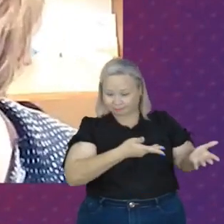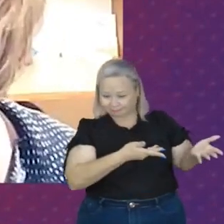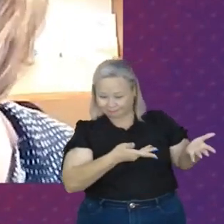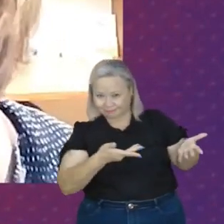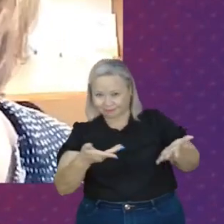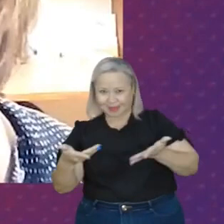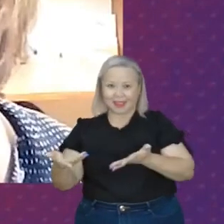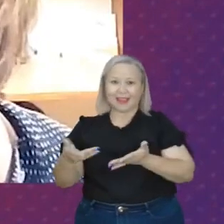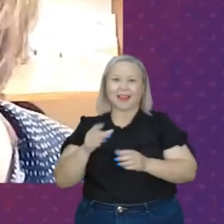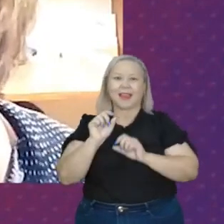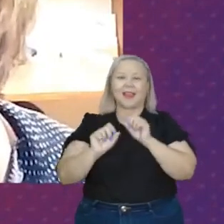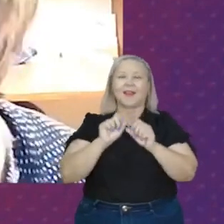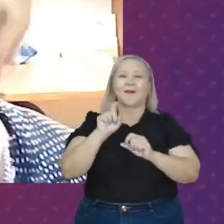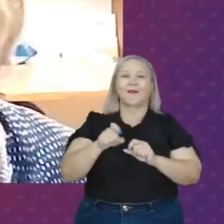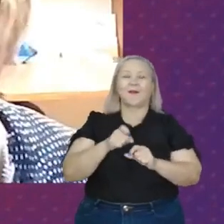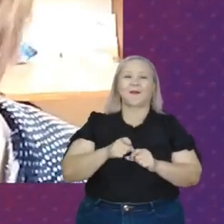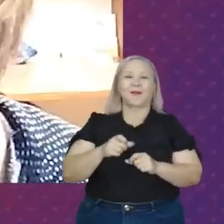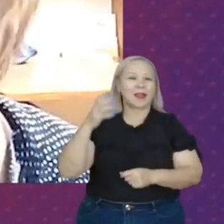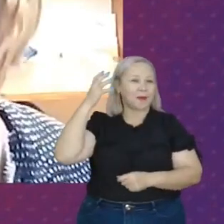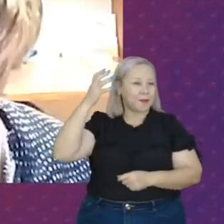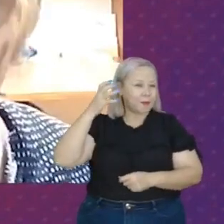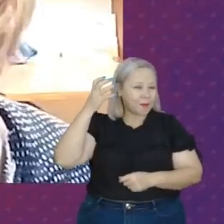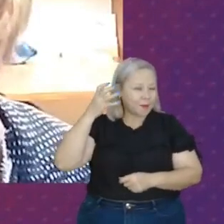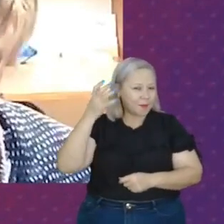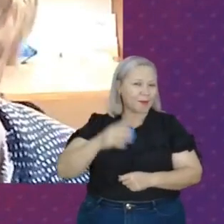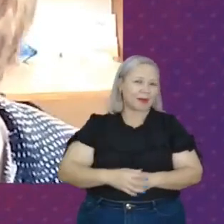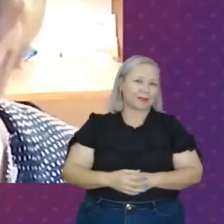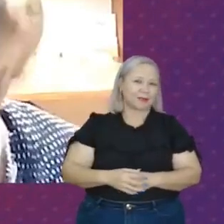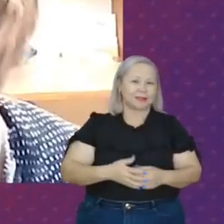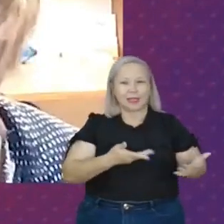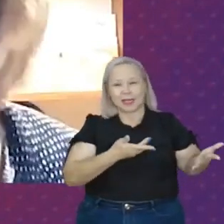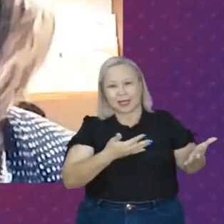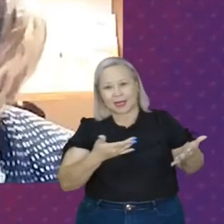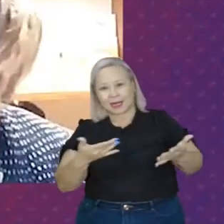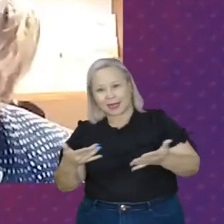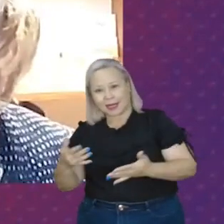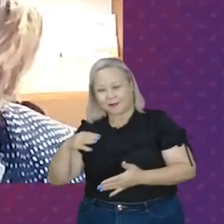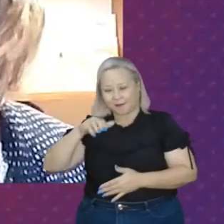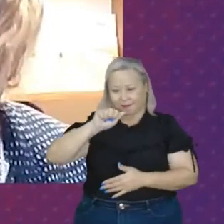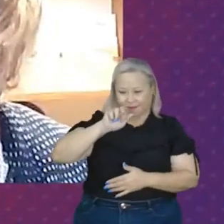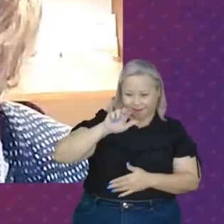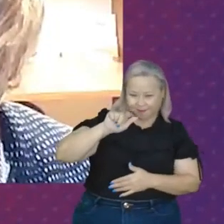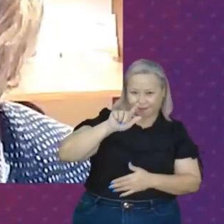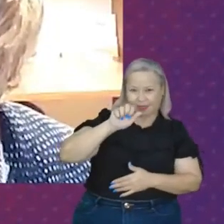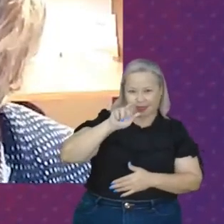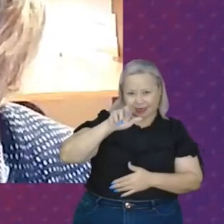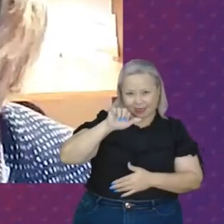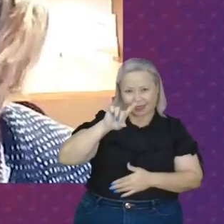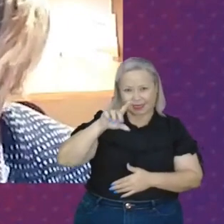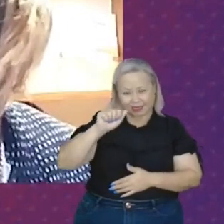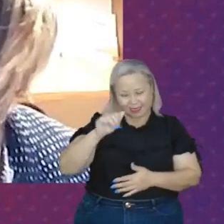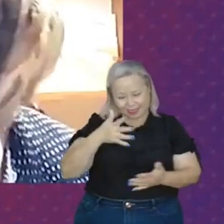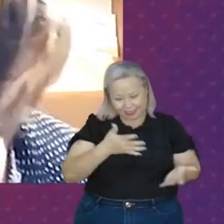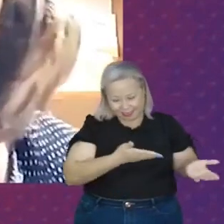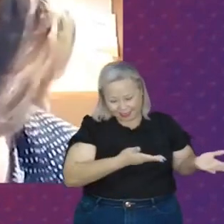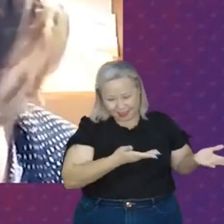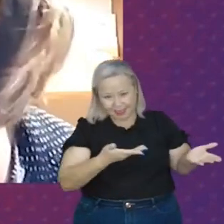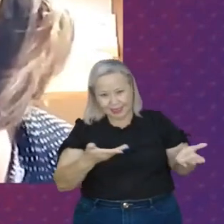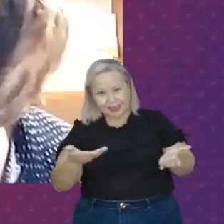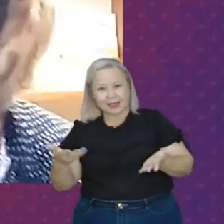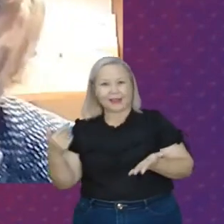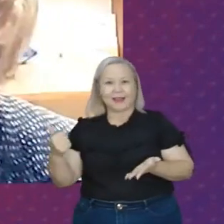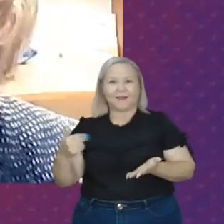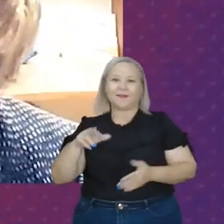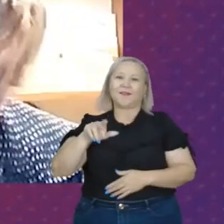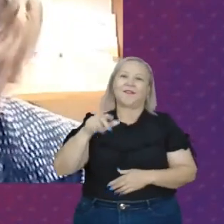carrego o que é Marielle Franco, carrego o que é Margarida Alves, carrego o que era a irmã